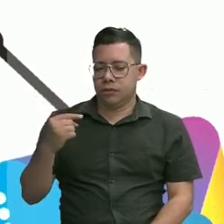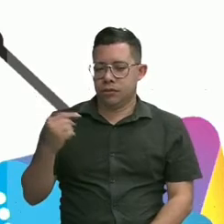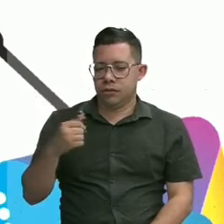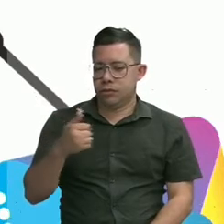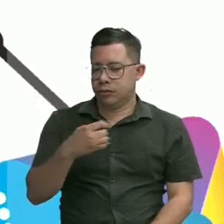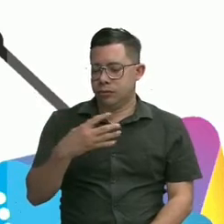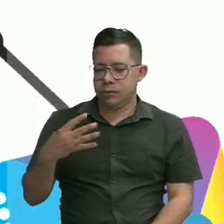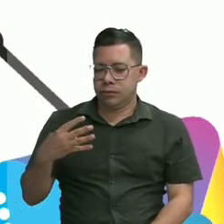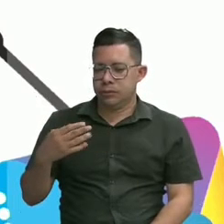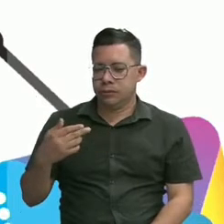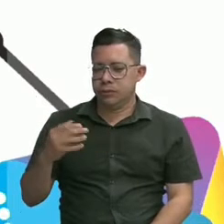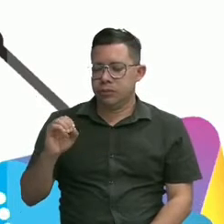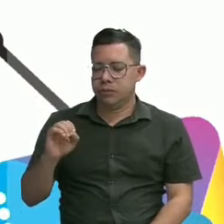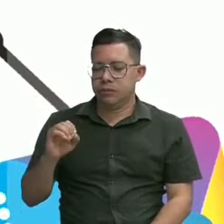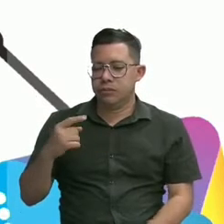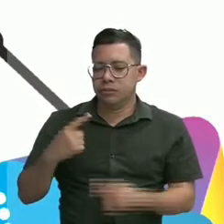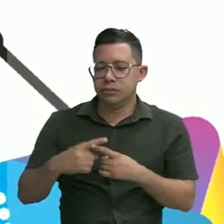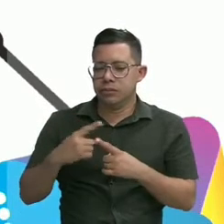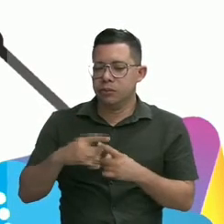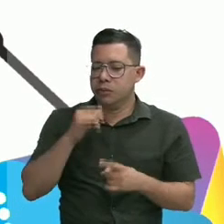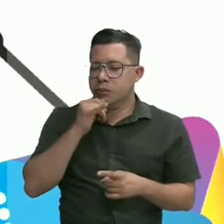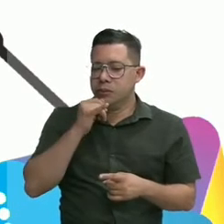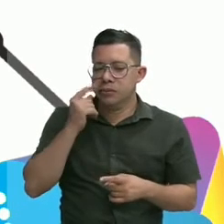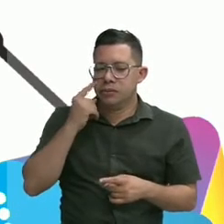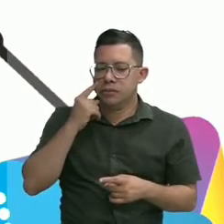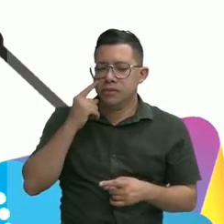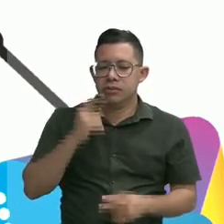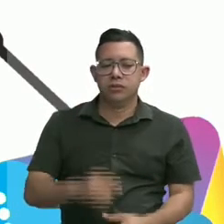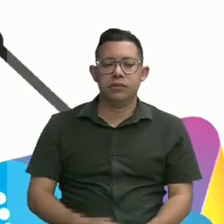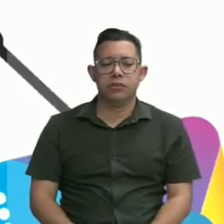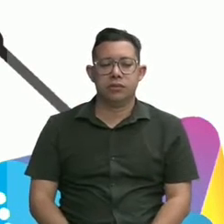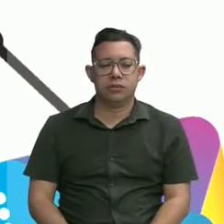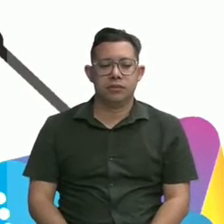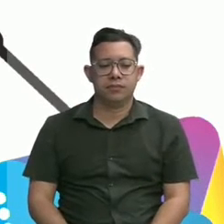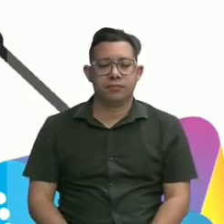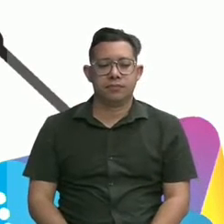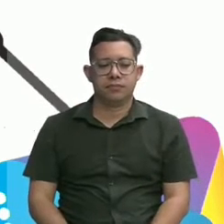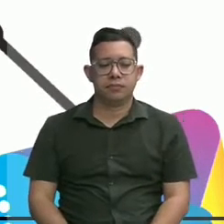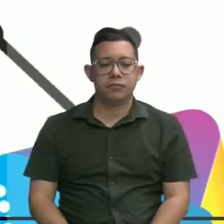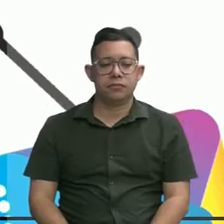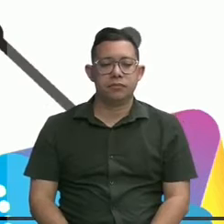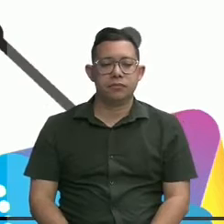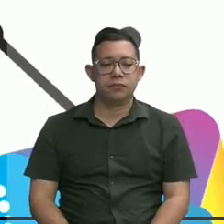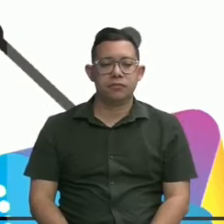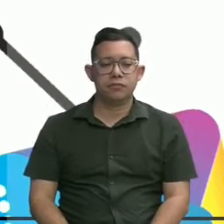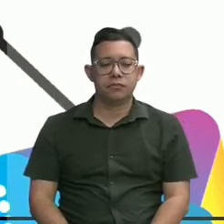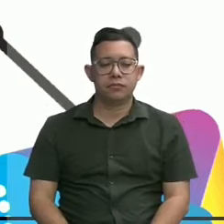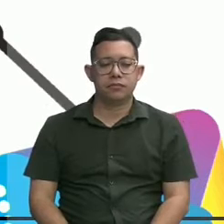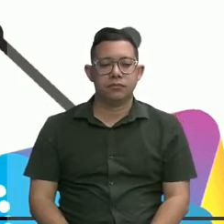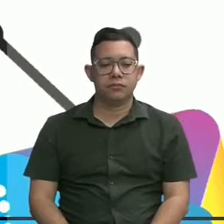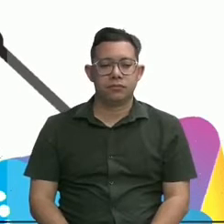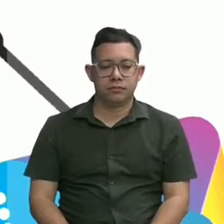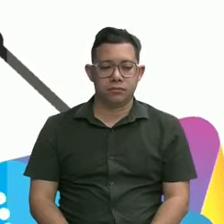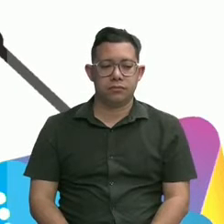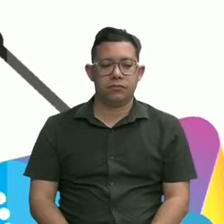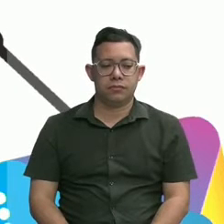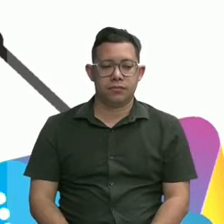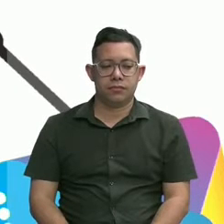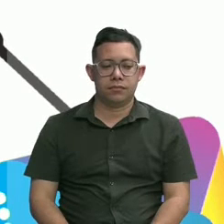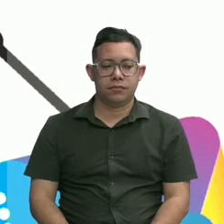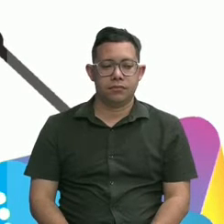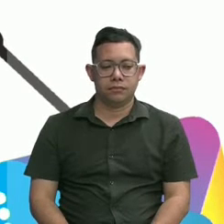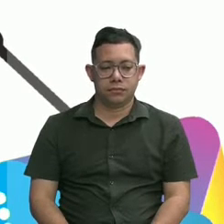144 igual a zero porque se ele fez distributiva tá gente ó se x x x ao quadrado